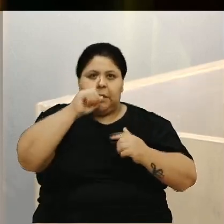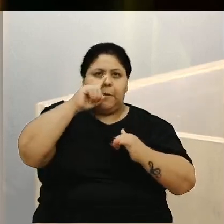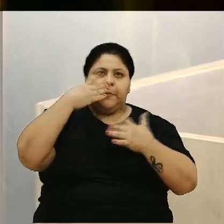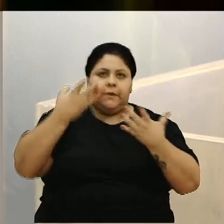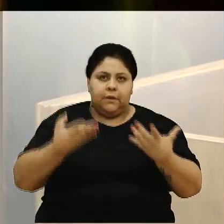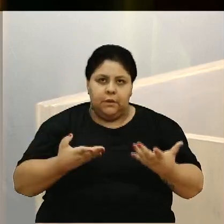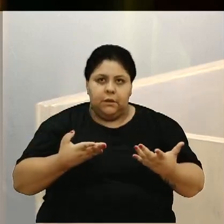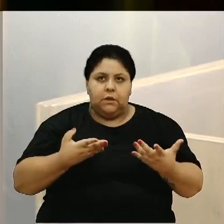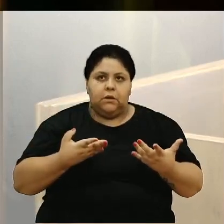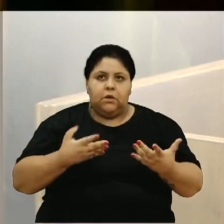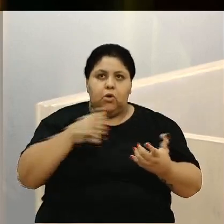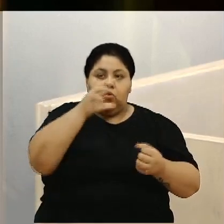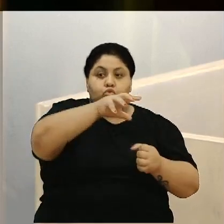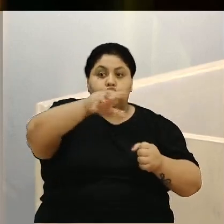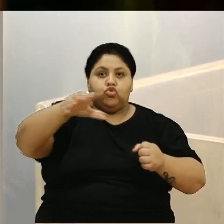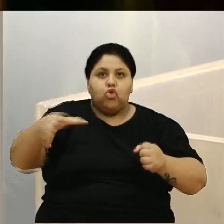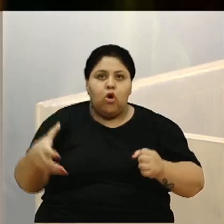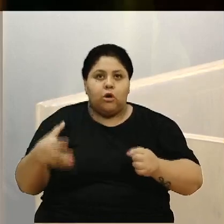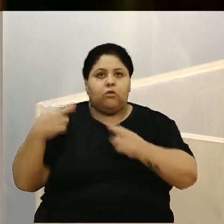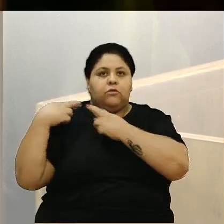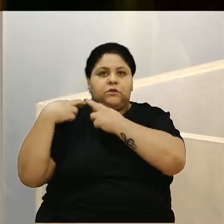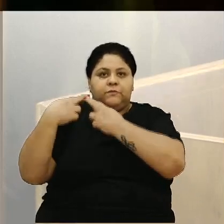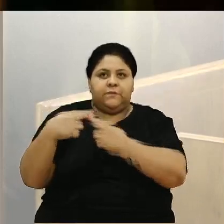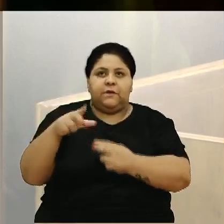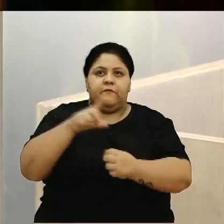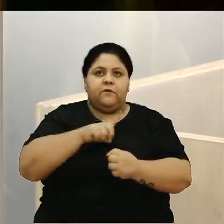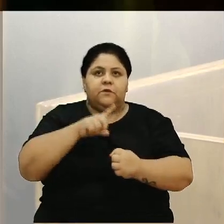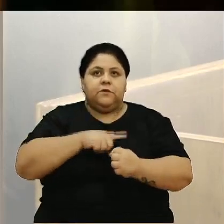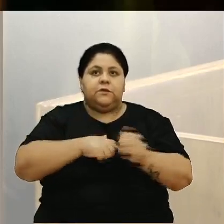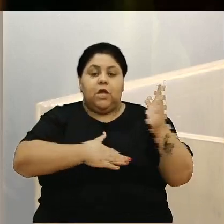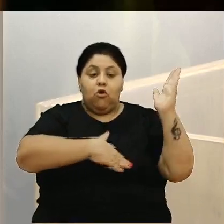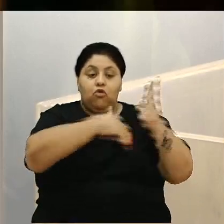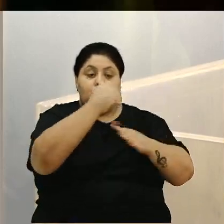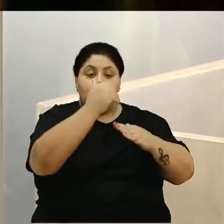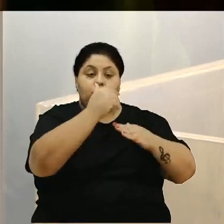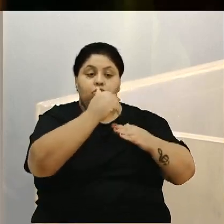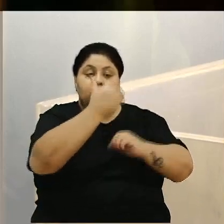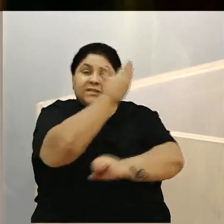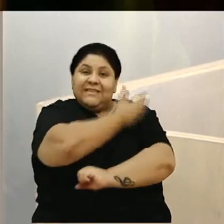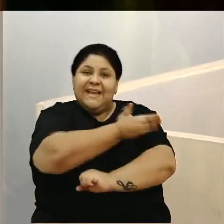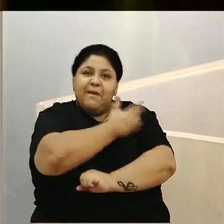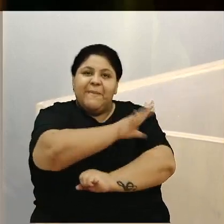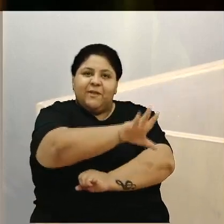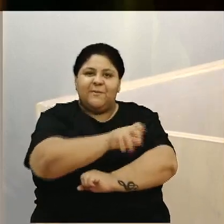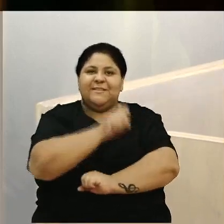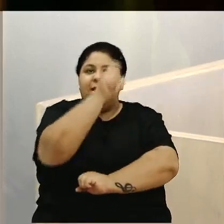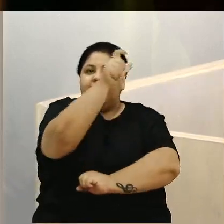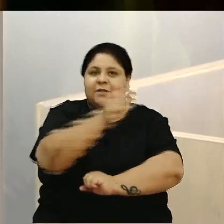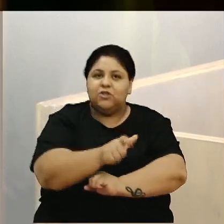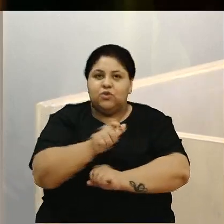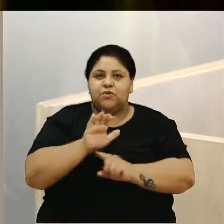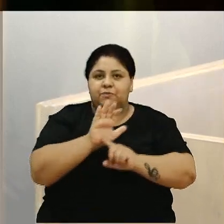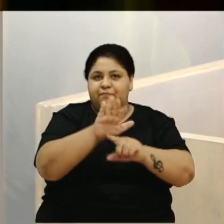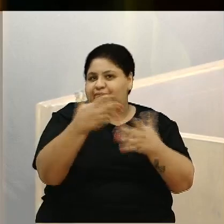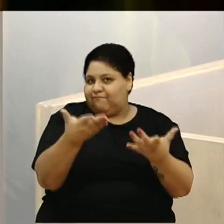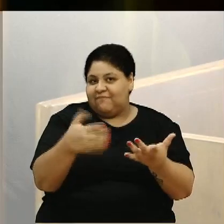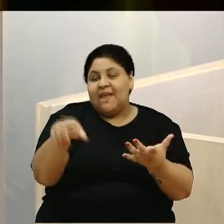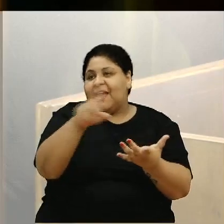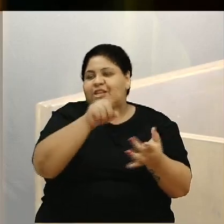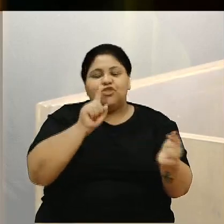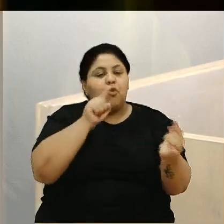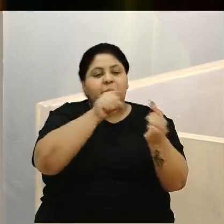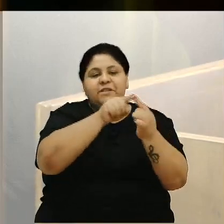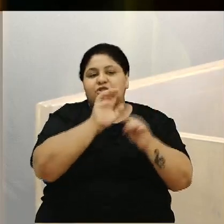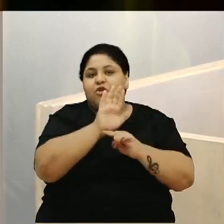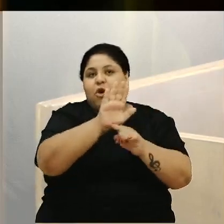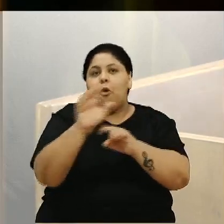tem o treinamento para estar lá resgatando pessoas, auxiliando, porque daqui a pouco, né, a gente com o intuito de ajudar acaba